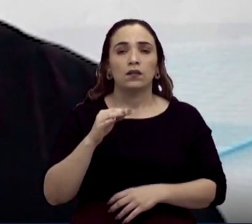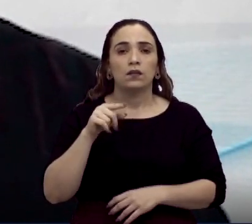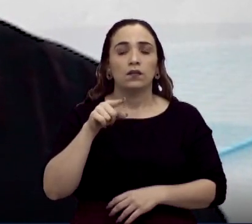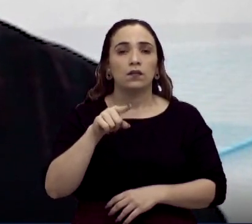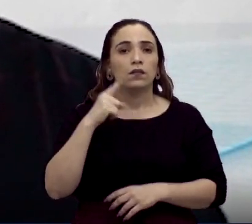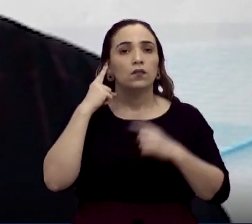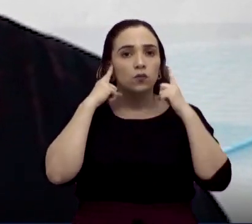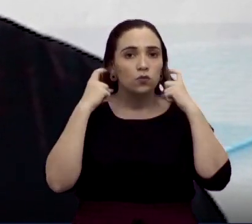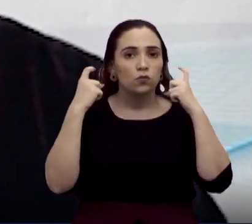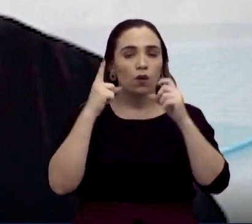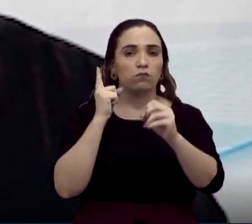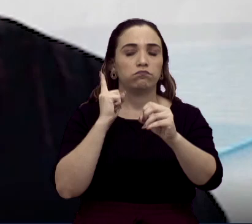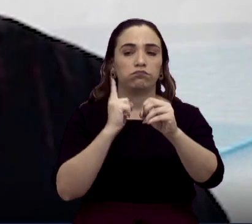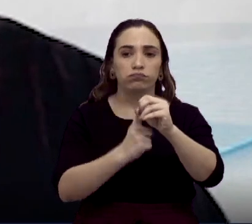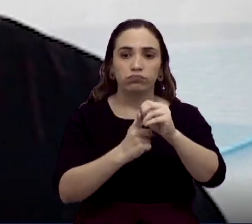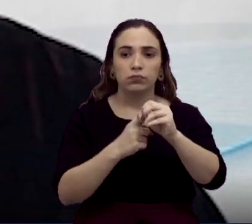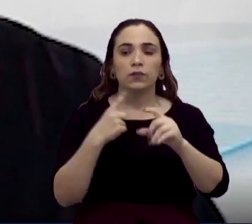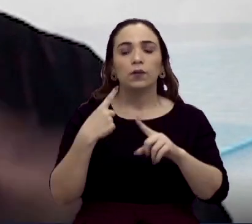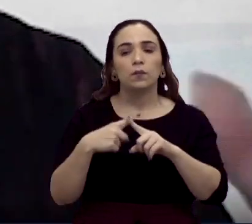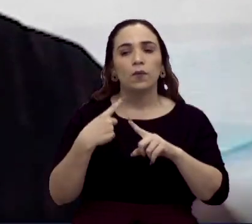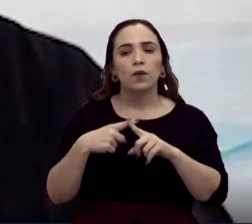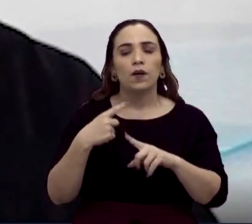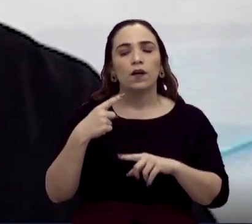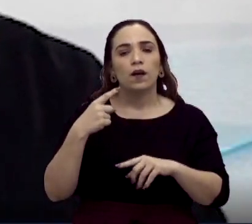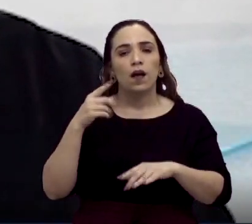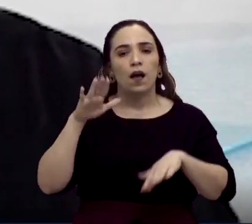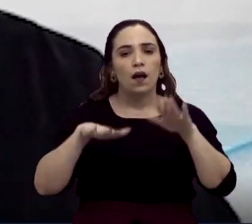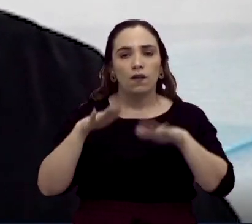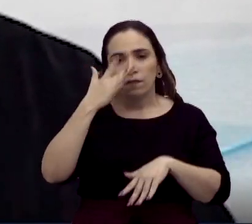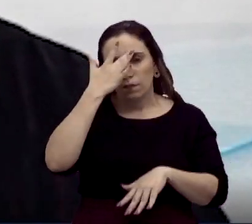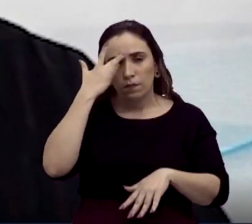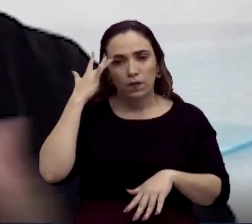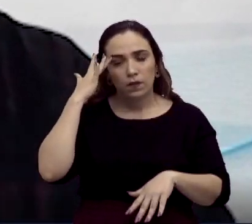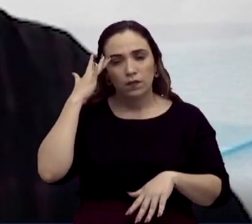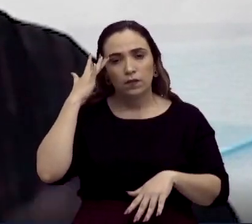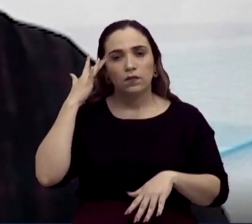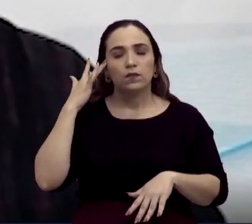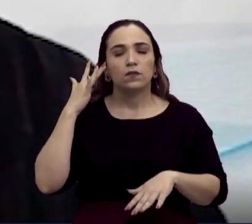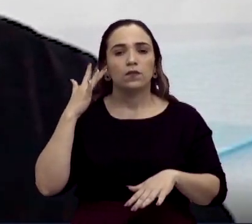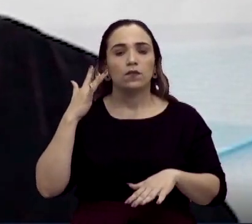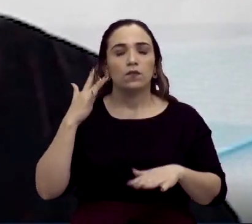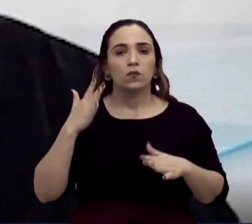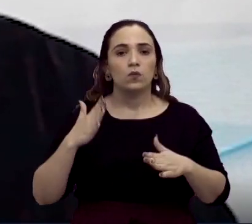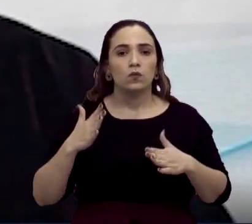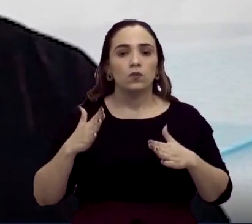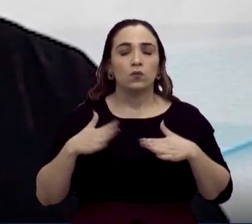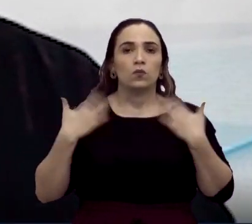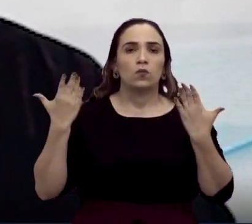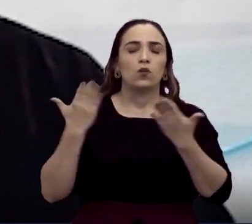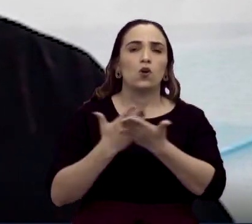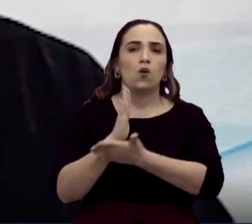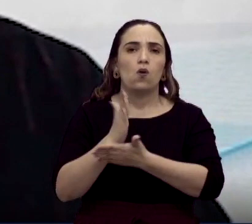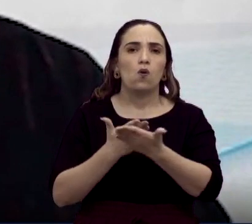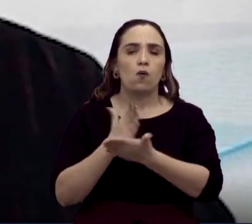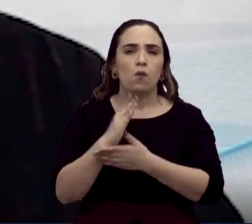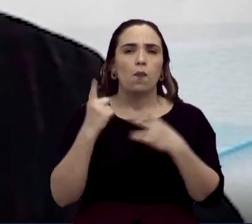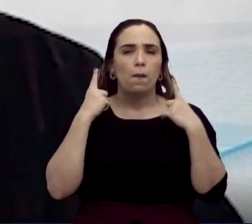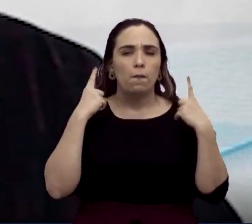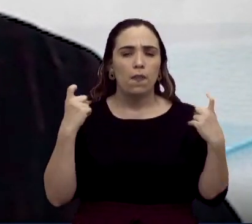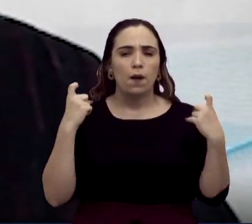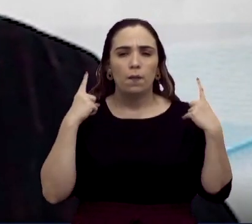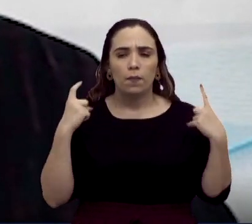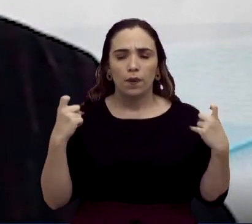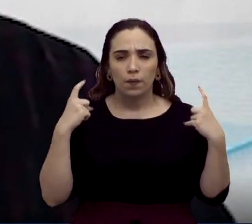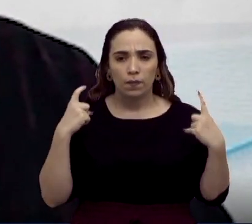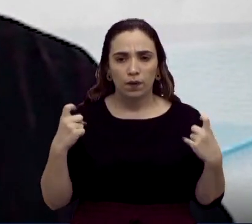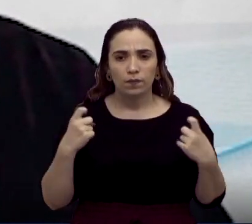manejo direitinho, que evite ruído também, que às vezes algumas pessoas podem até tomar susto, né? E se incomodar bastante com os ruídos que